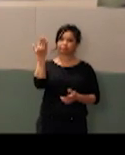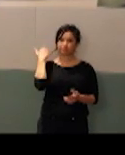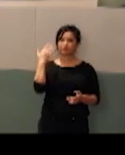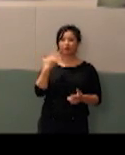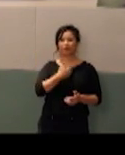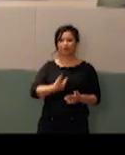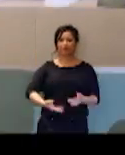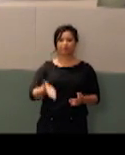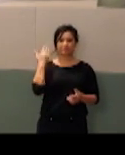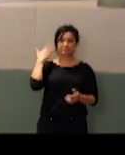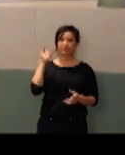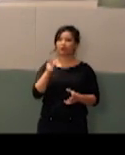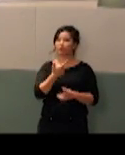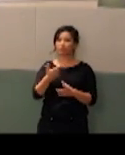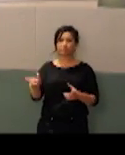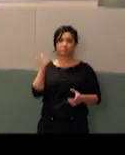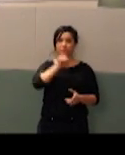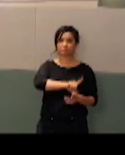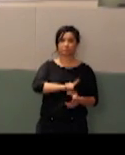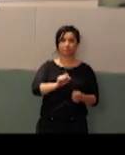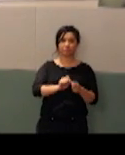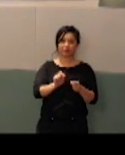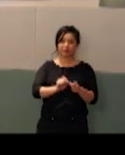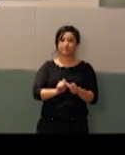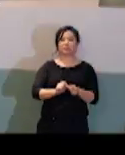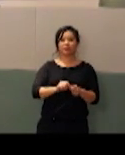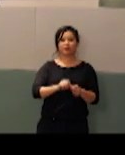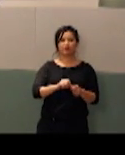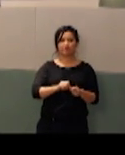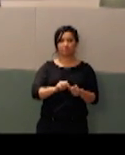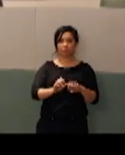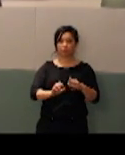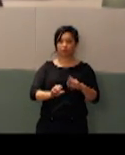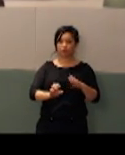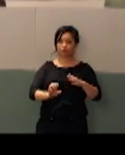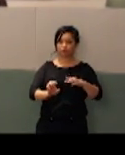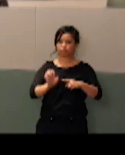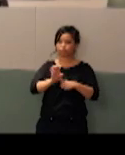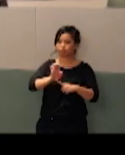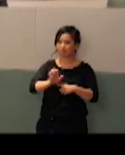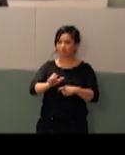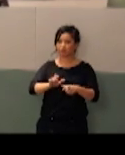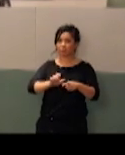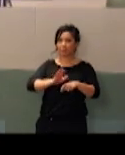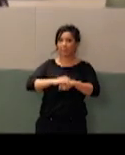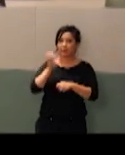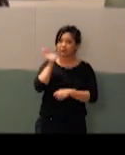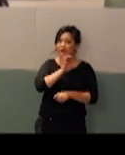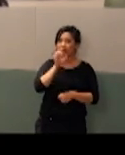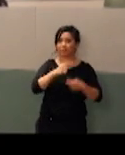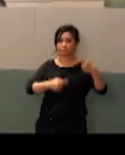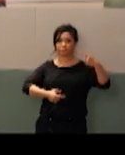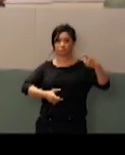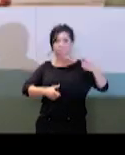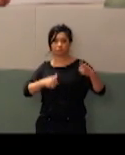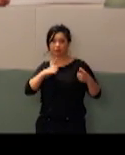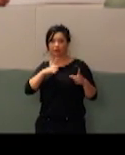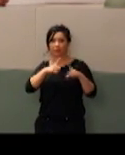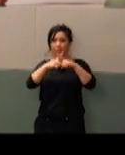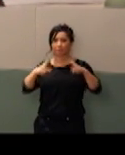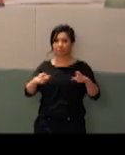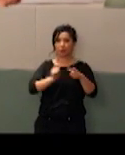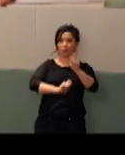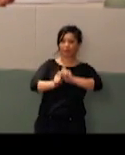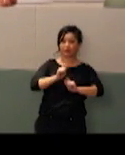um Estado mais ágil, um Estado mais dinâmico, onde torna a nossa economia mais competitiva. E esse é o grande objetivo que tenho